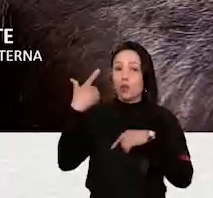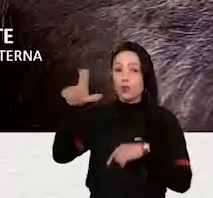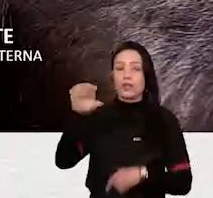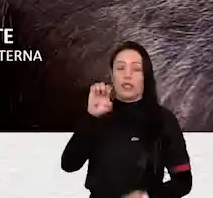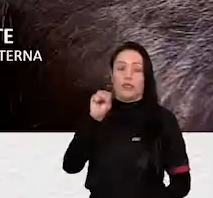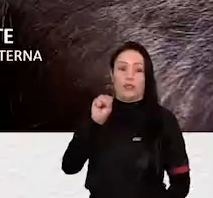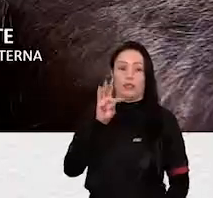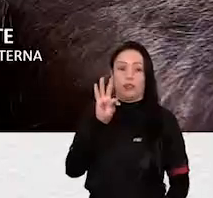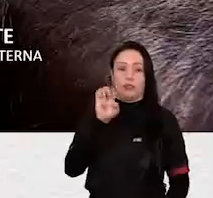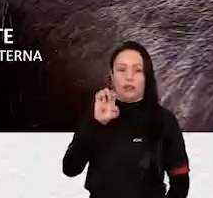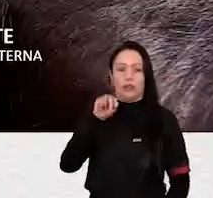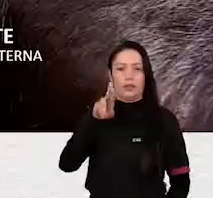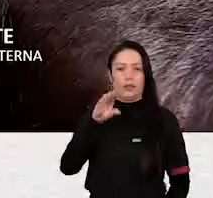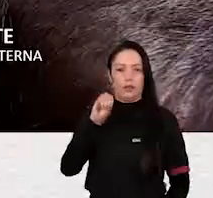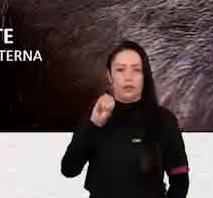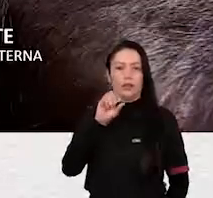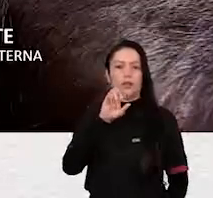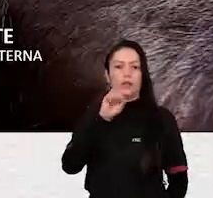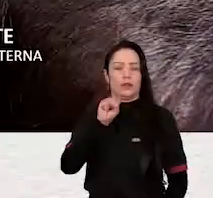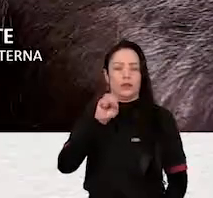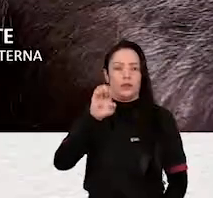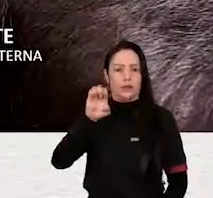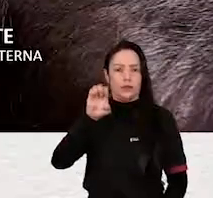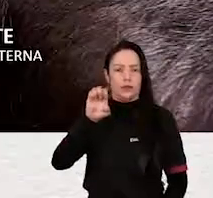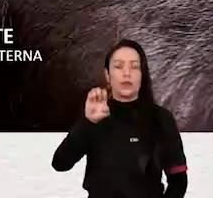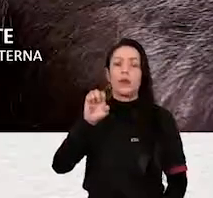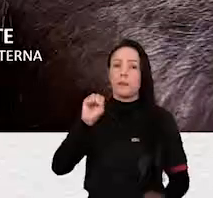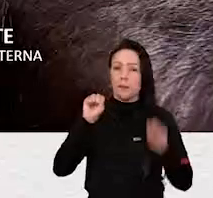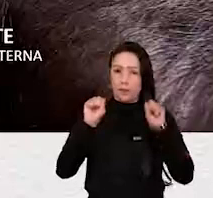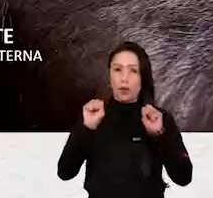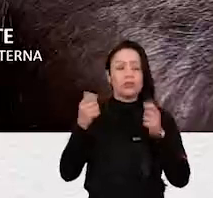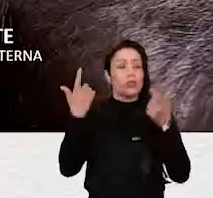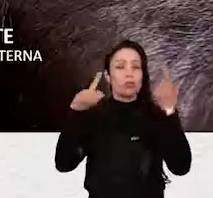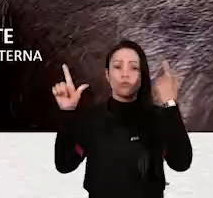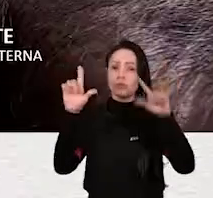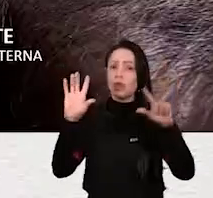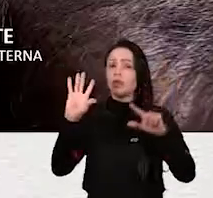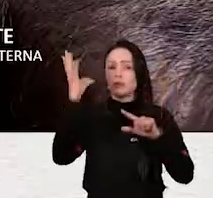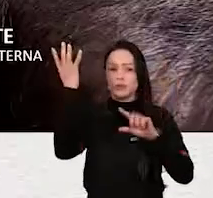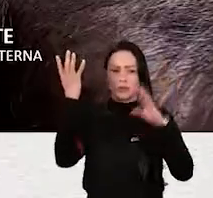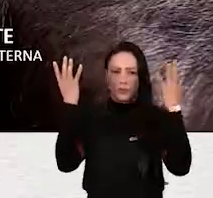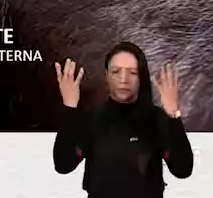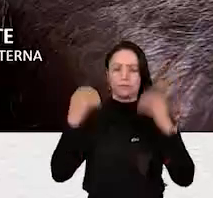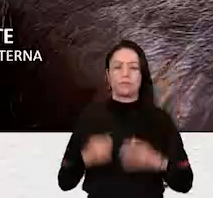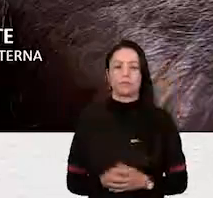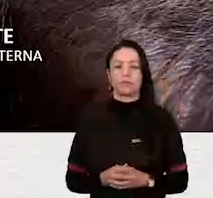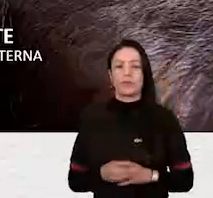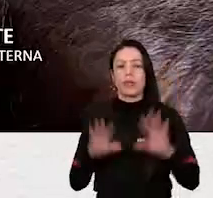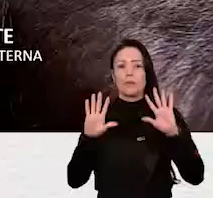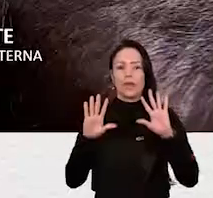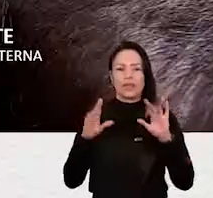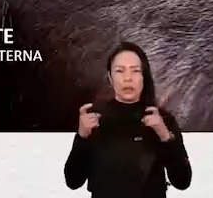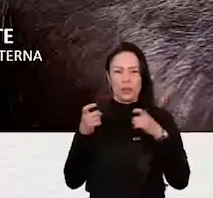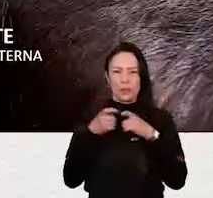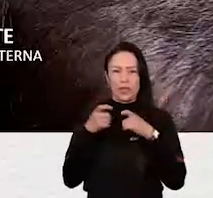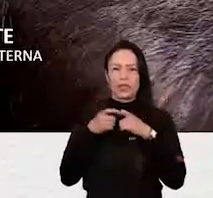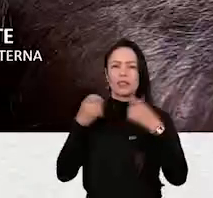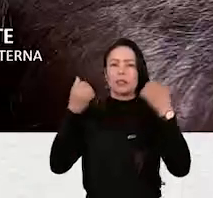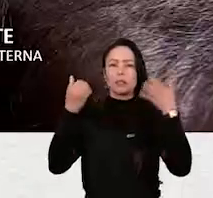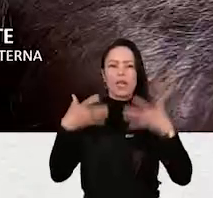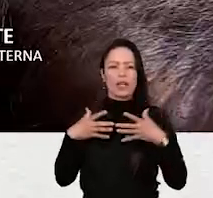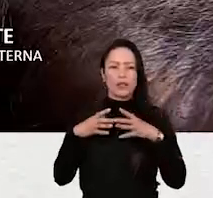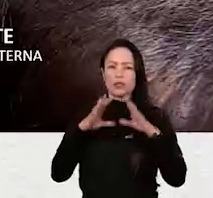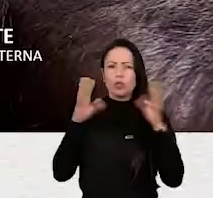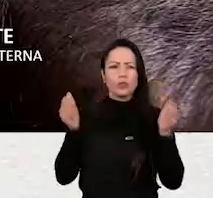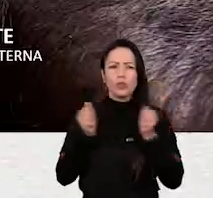proliferativa também pode estenosar, e a estenose pode ser por outros motivos que não a proliferativa, mas clinicamente elas vêm num